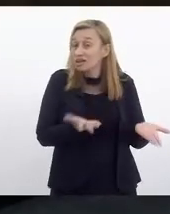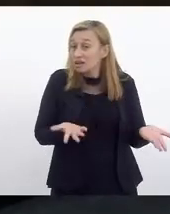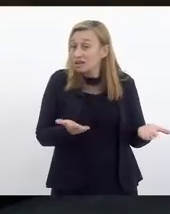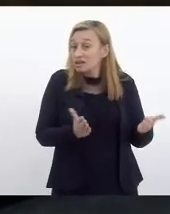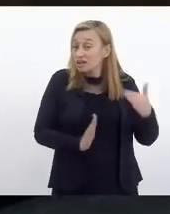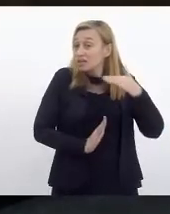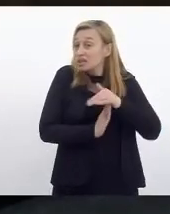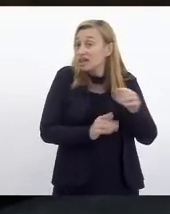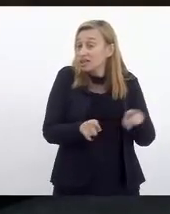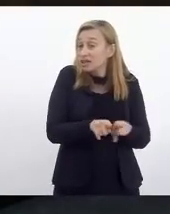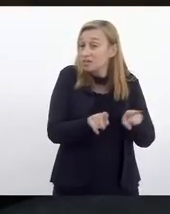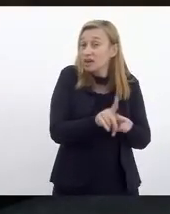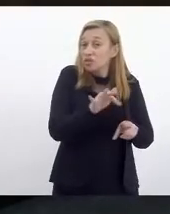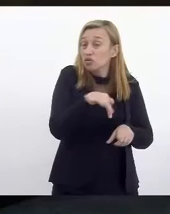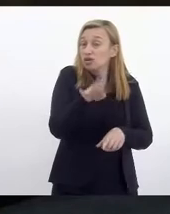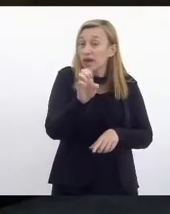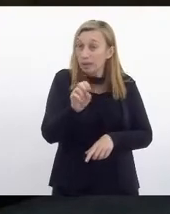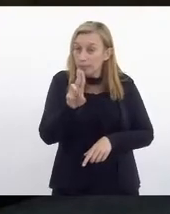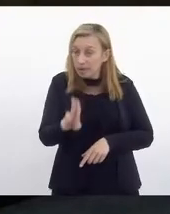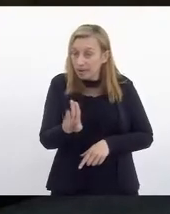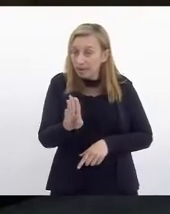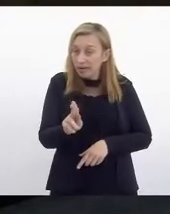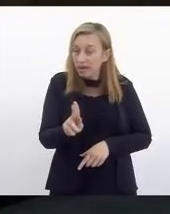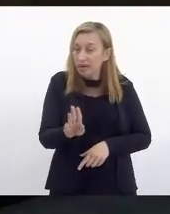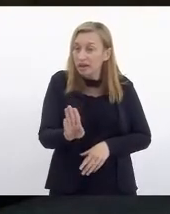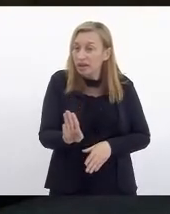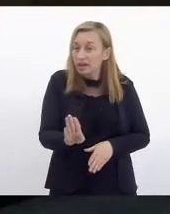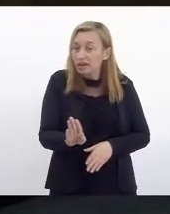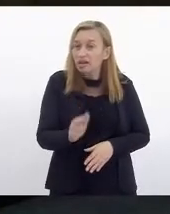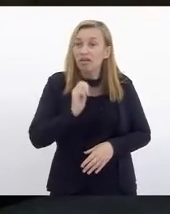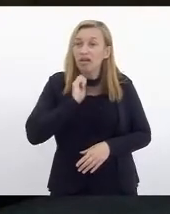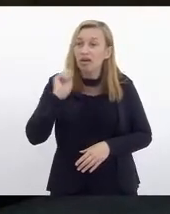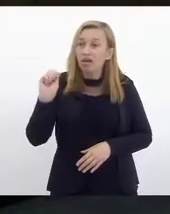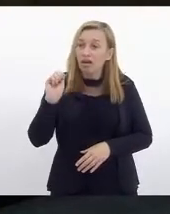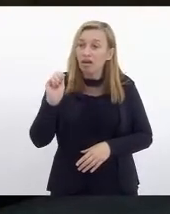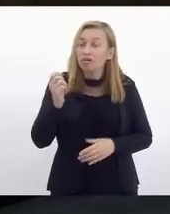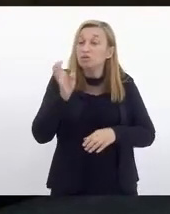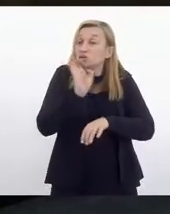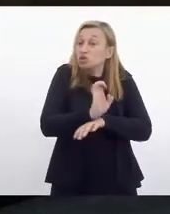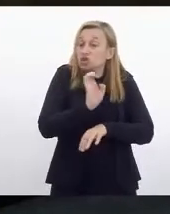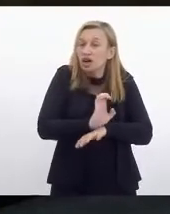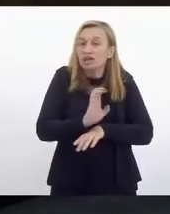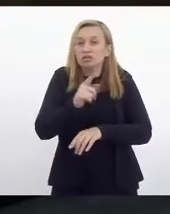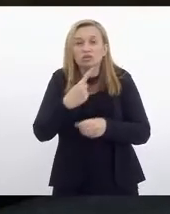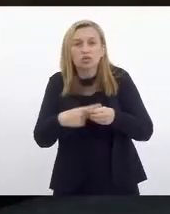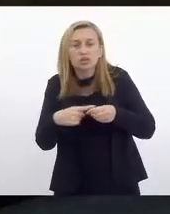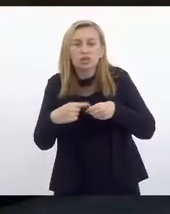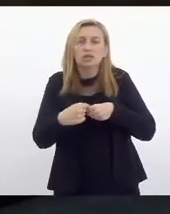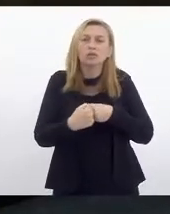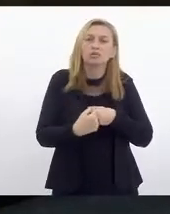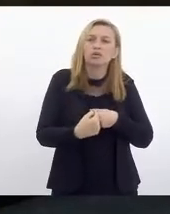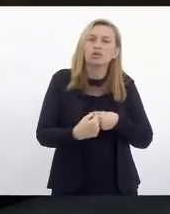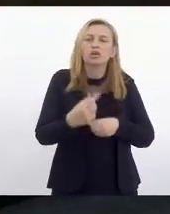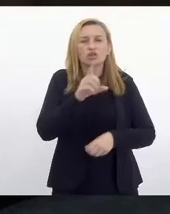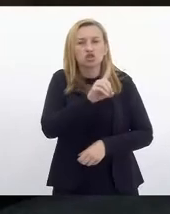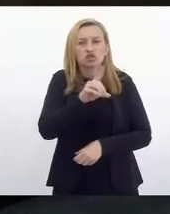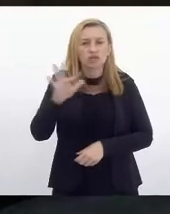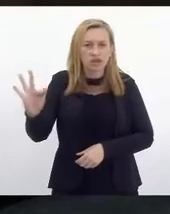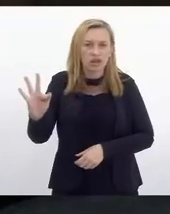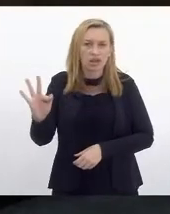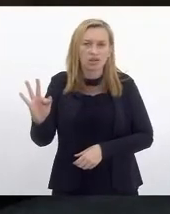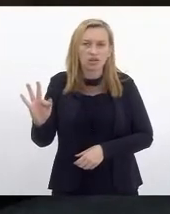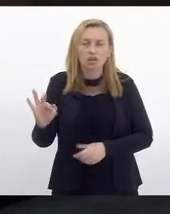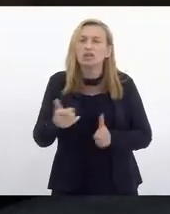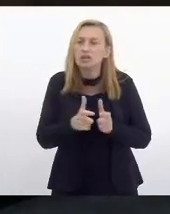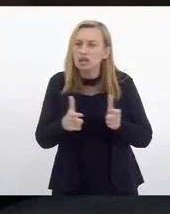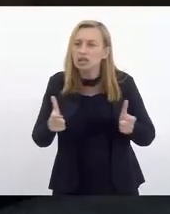que significa, na prática, colocar o guiso no pescoço de estados, de municípios e do Distrito Federal,